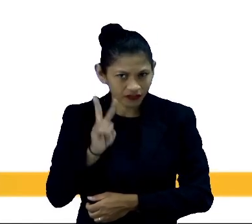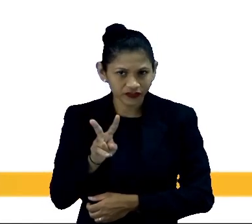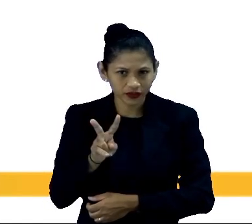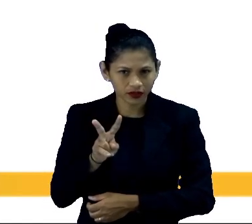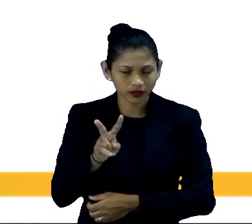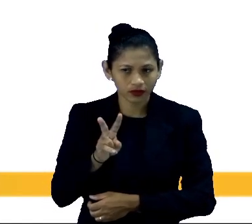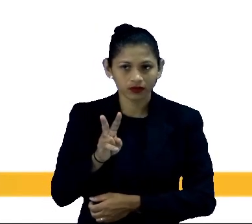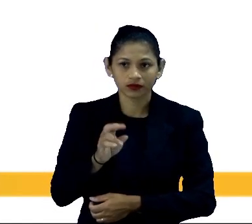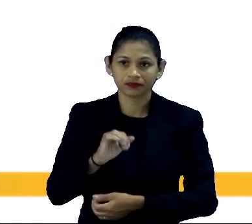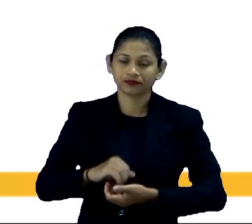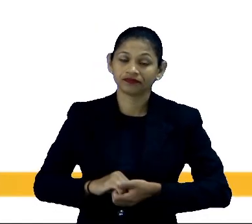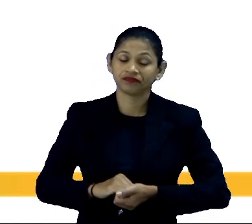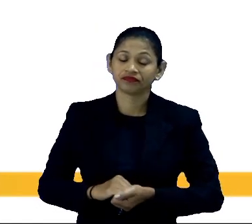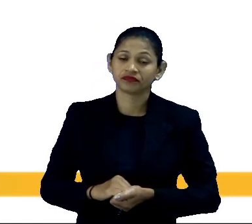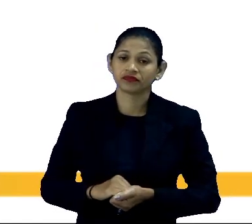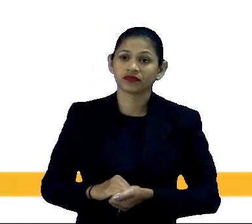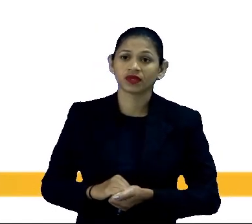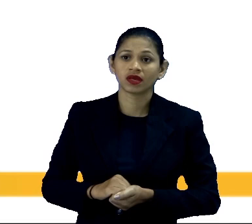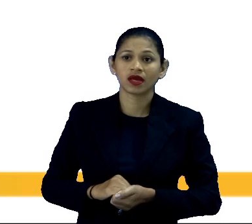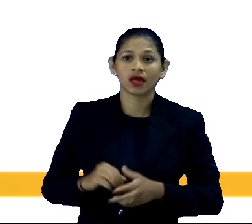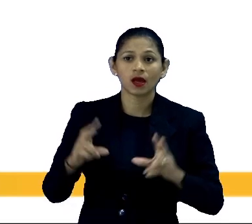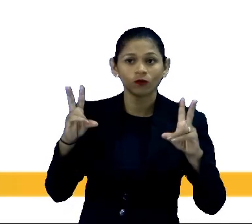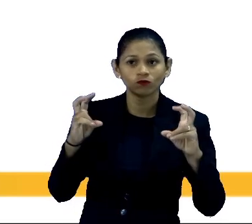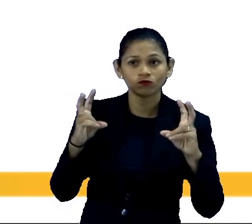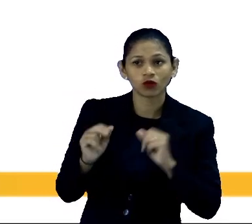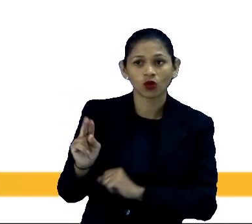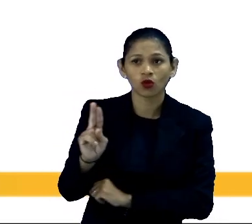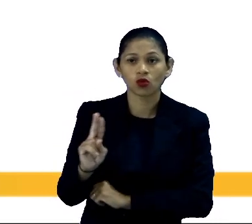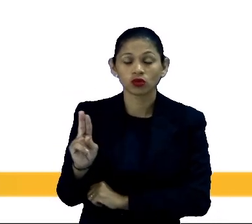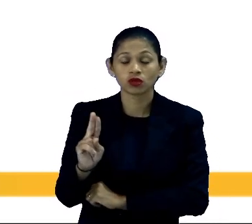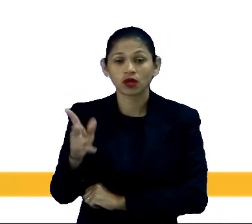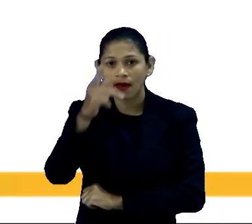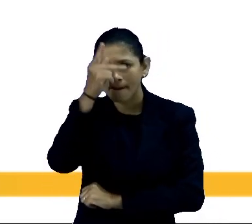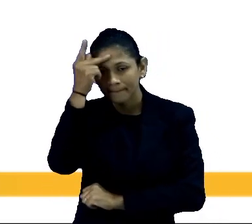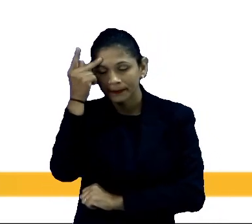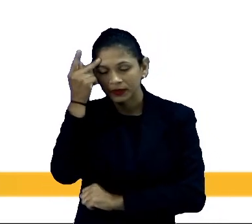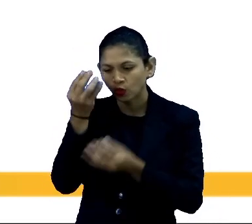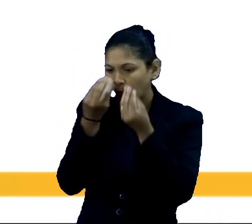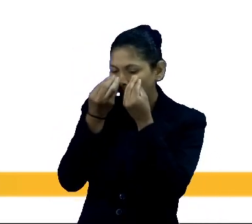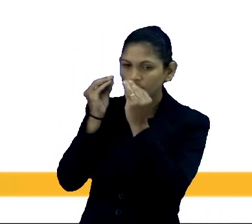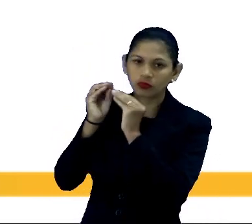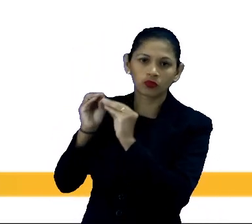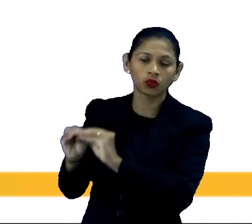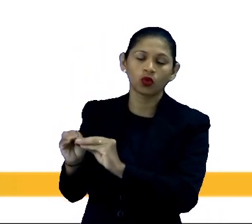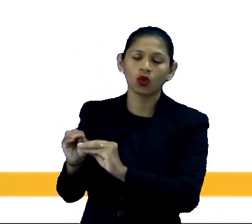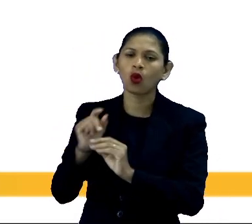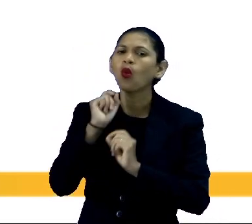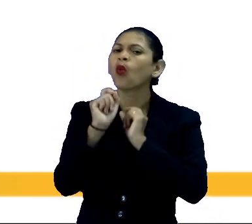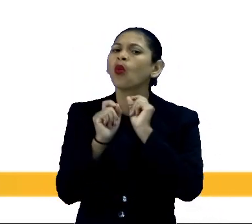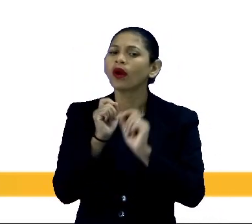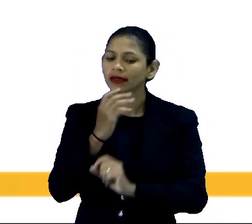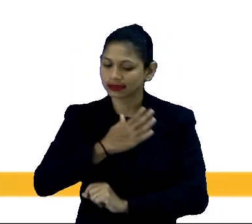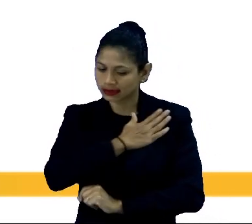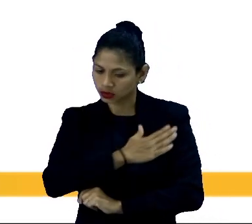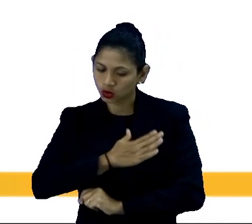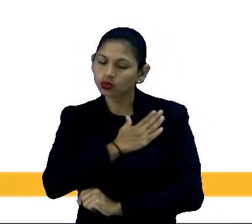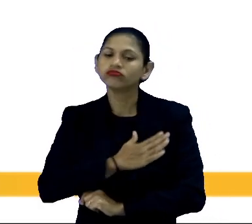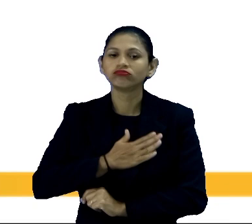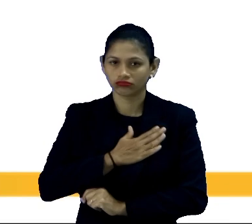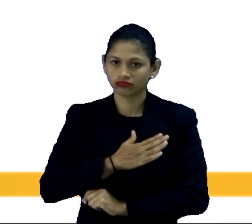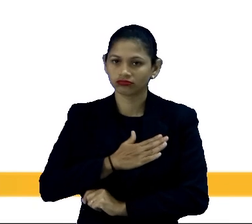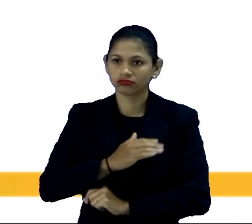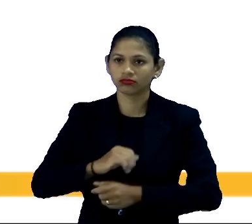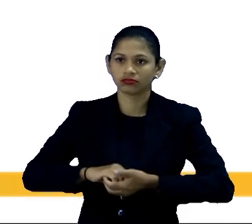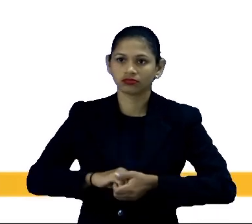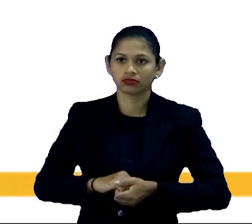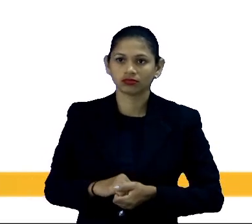tá? Mas olha só, é o termo usado para a pessoa que recusa o que mais gosta, tá? Só está desenhando como o sapo fez na